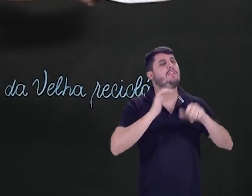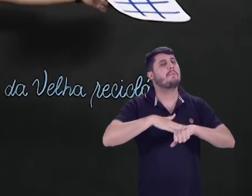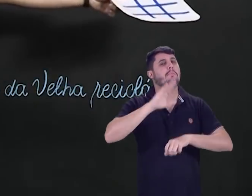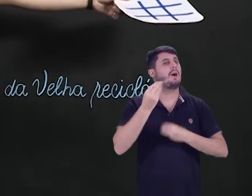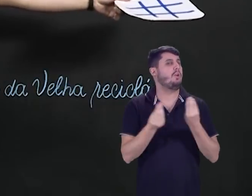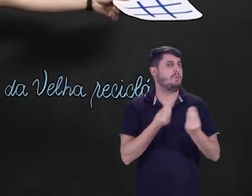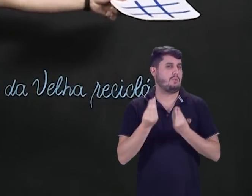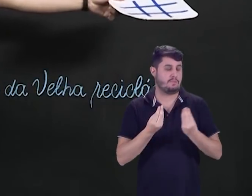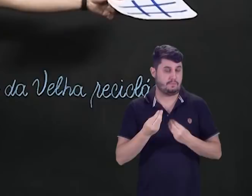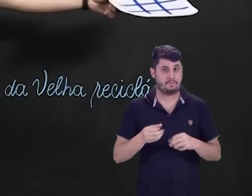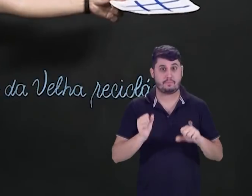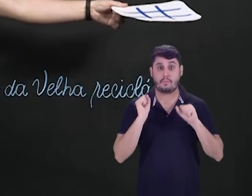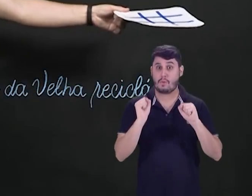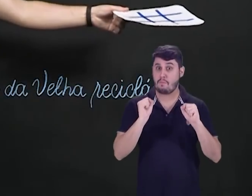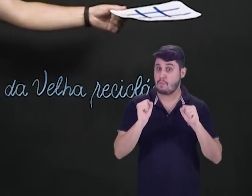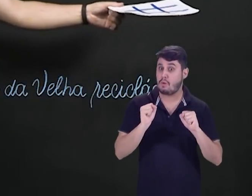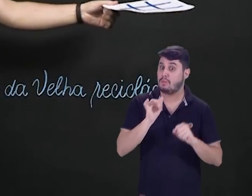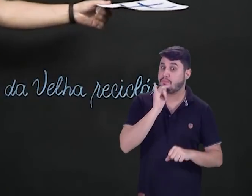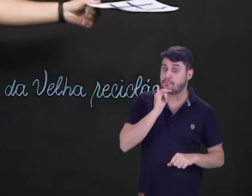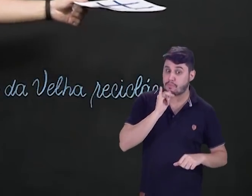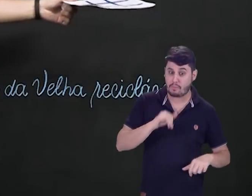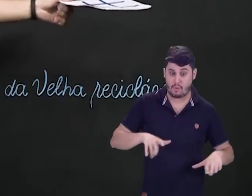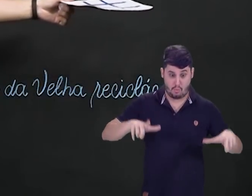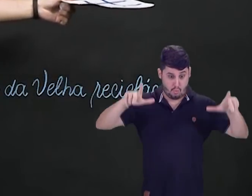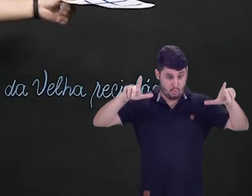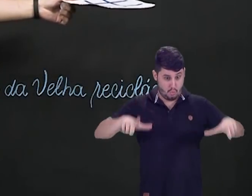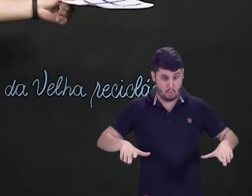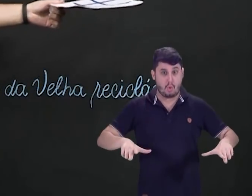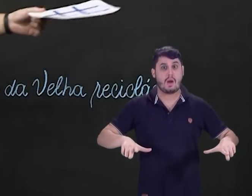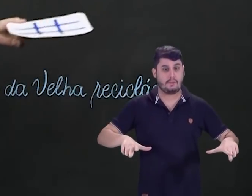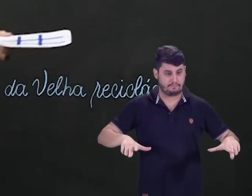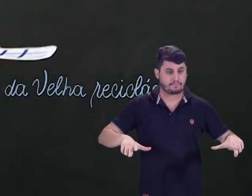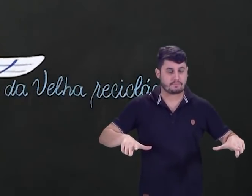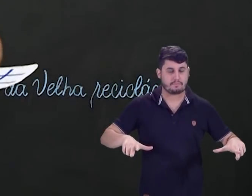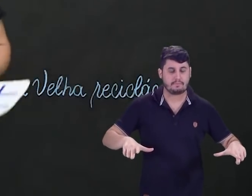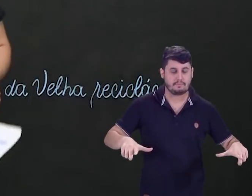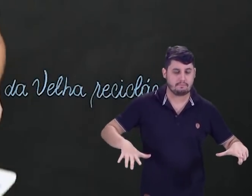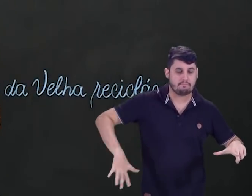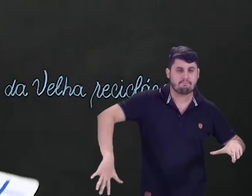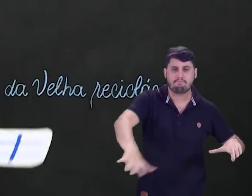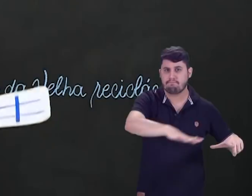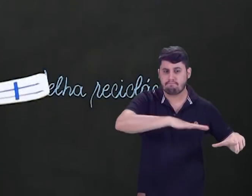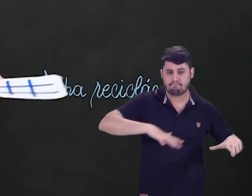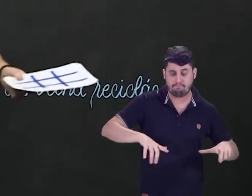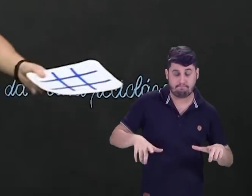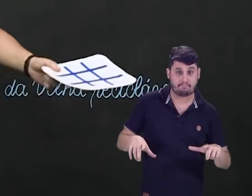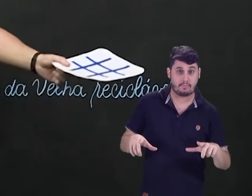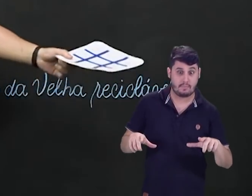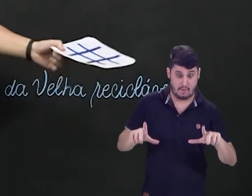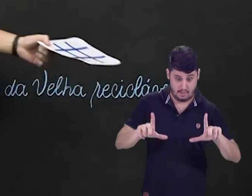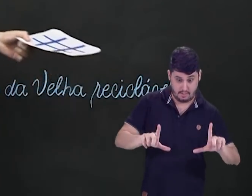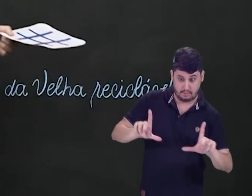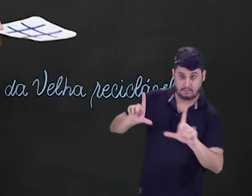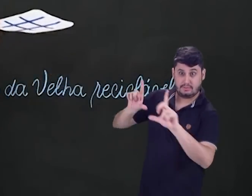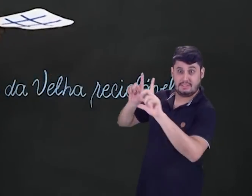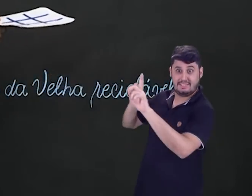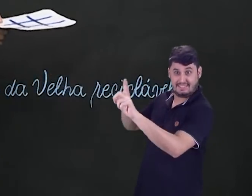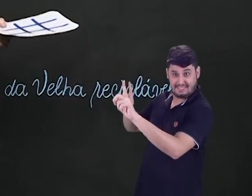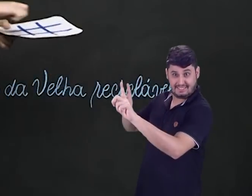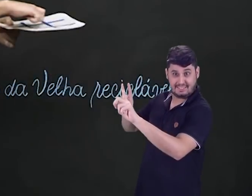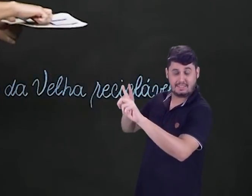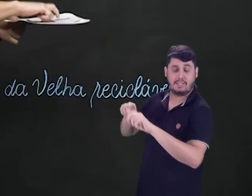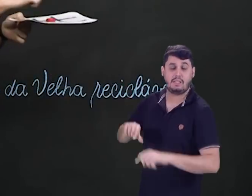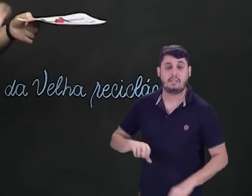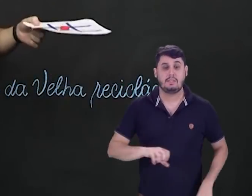um lado da sala e as tampinhas do outro lado. Como que eu faço daí? Eu vou de um lado, pego uma